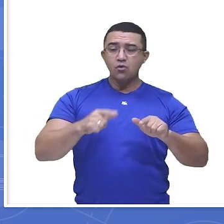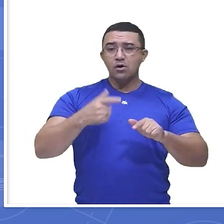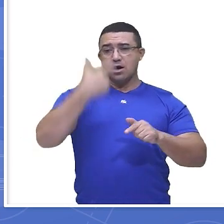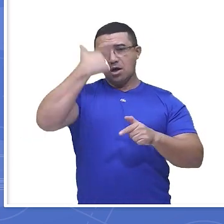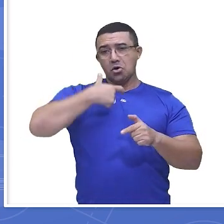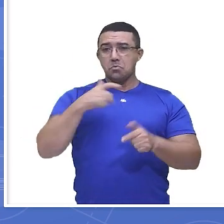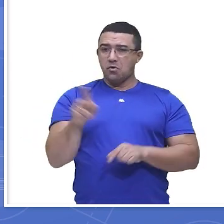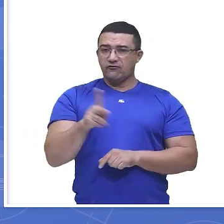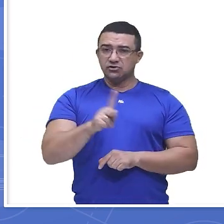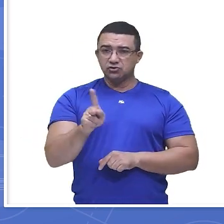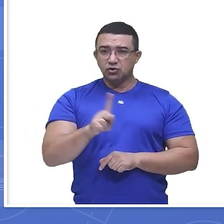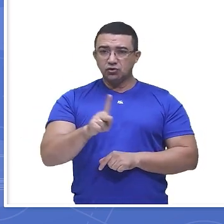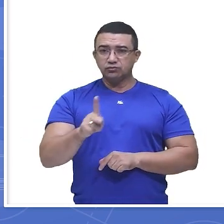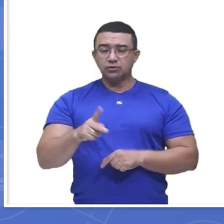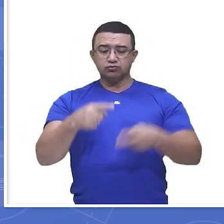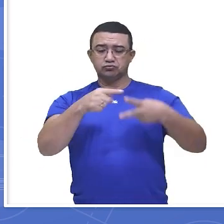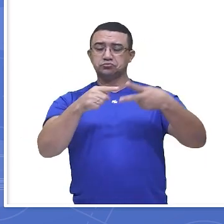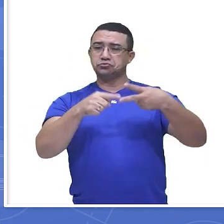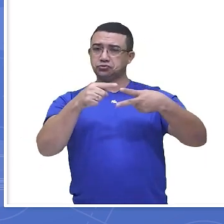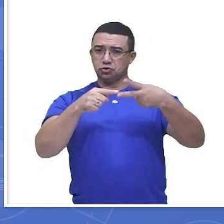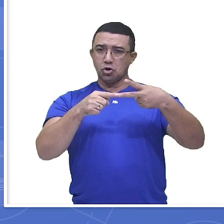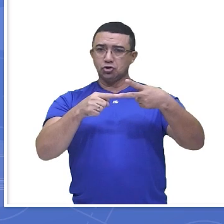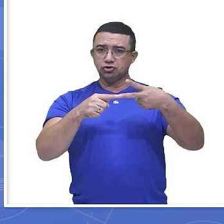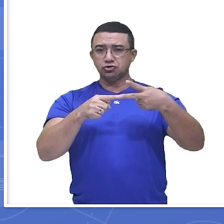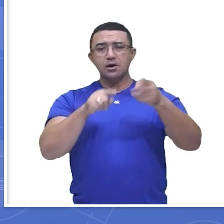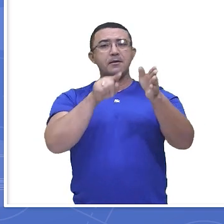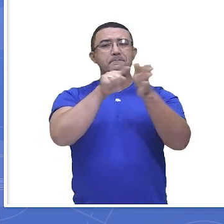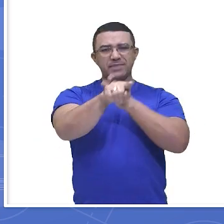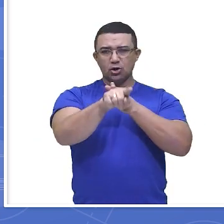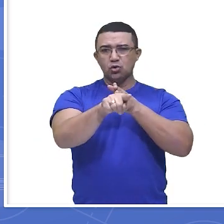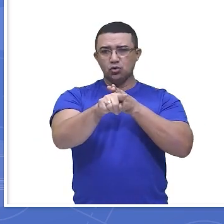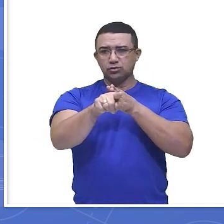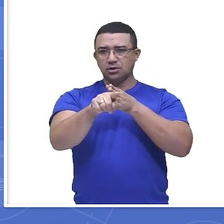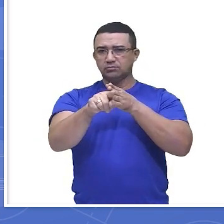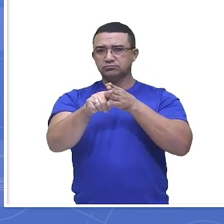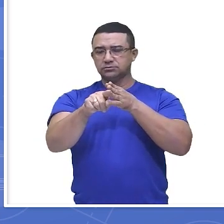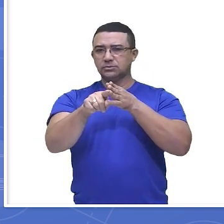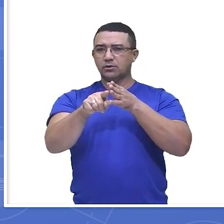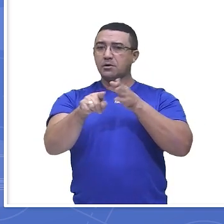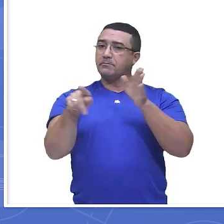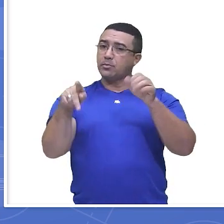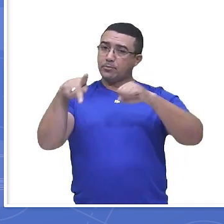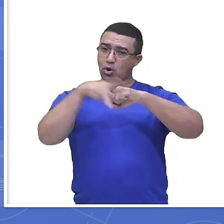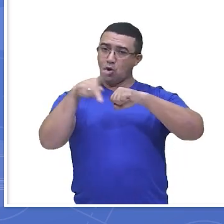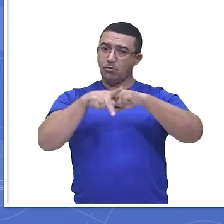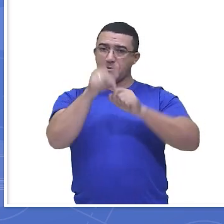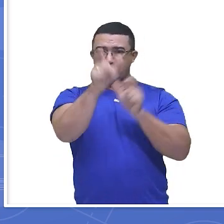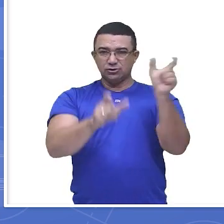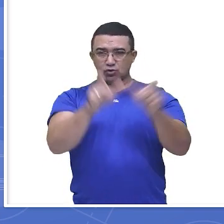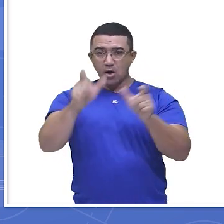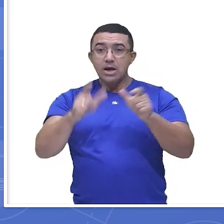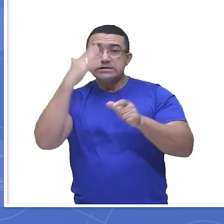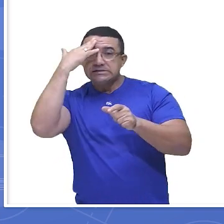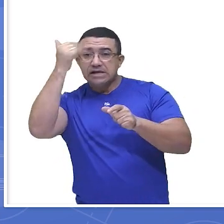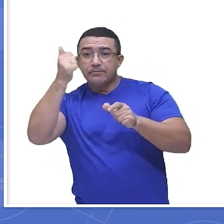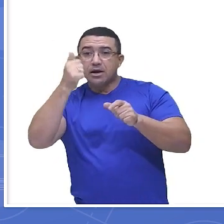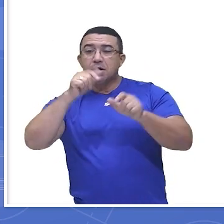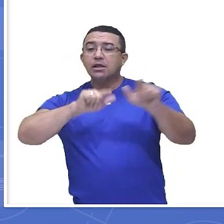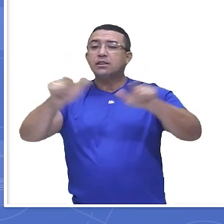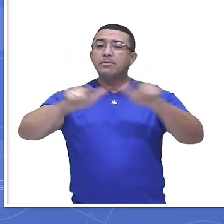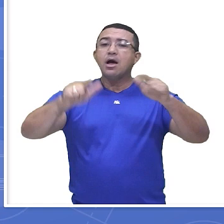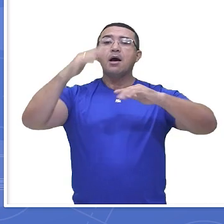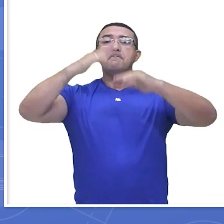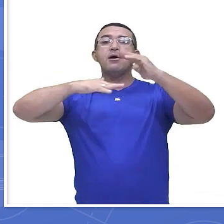essa possibilidade dessas duas perguntas com esses pronomes pessoais, para saber a ocupação, a profissão de